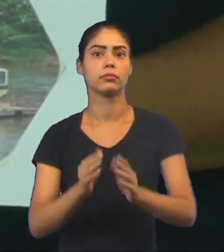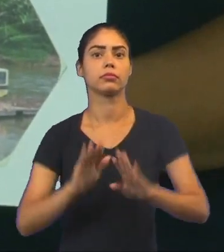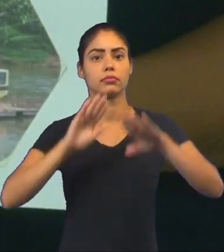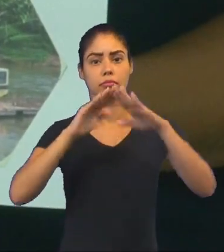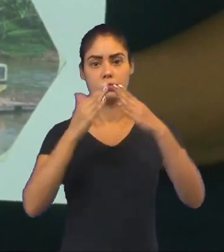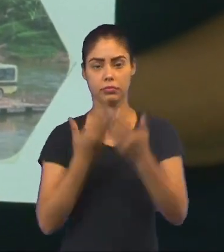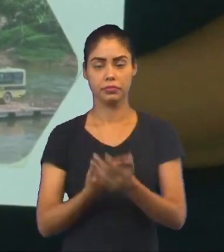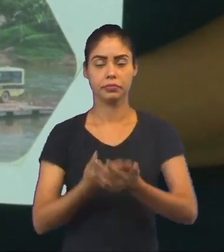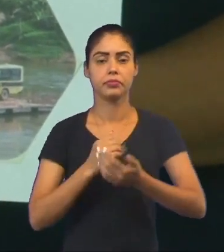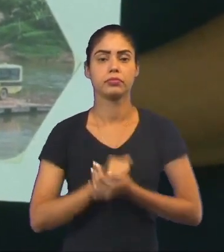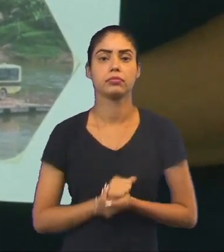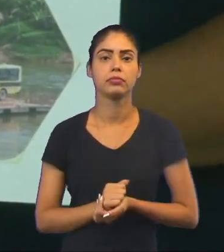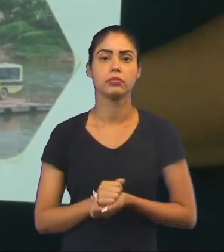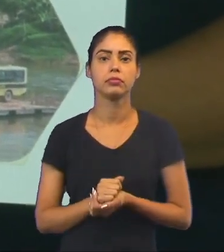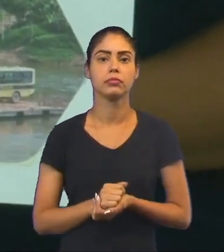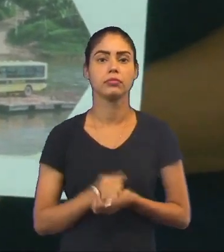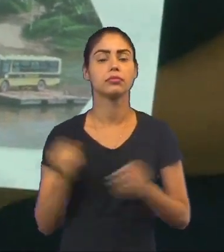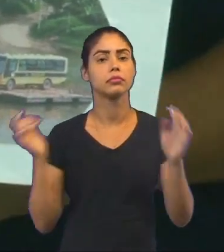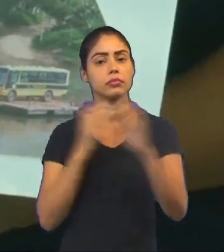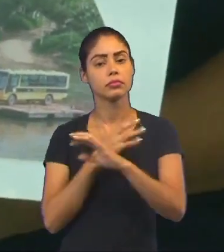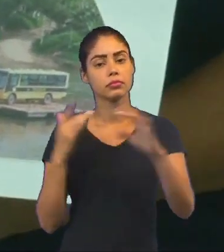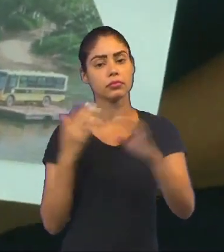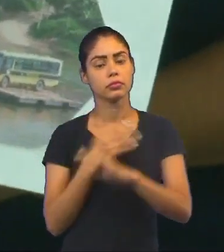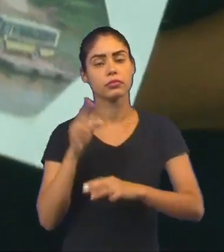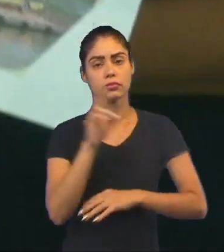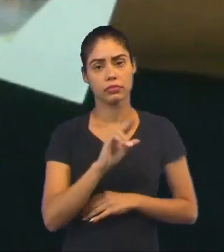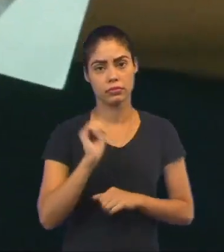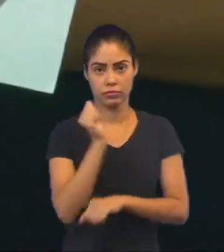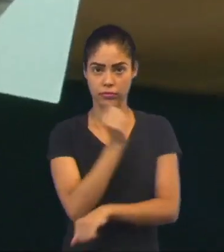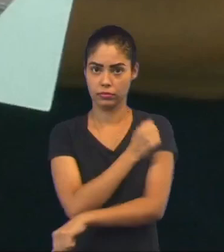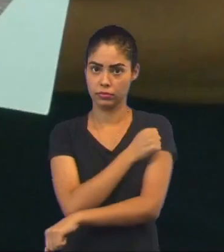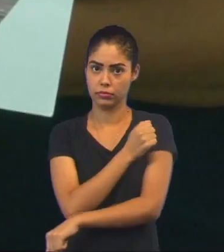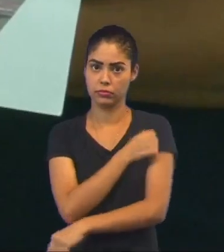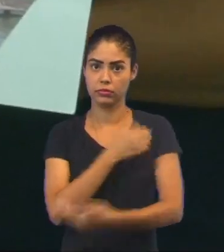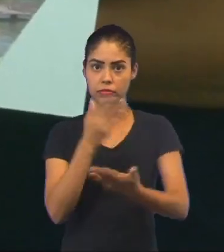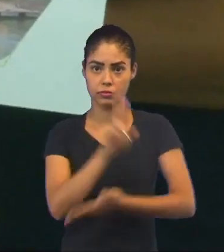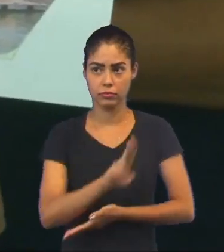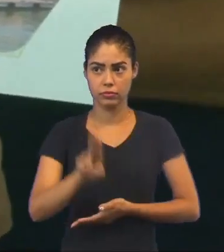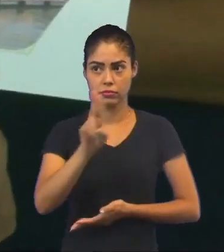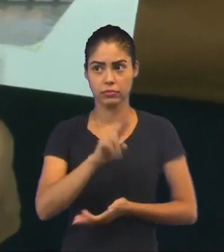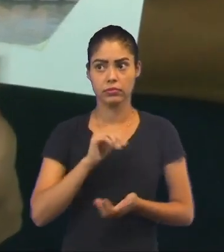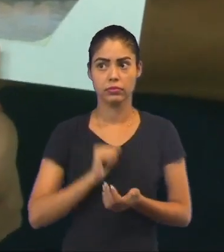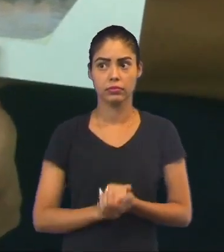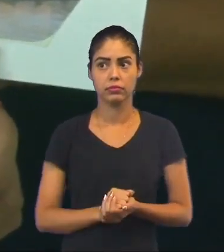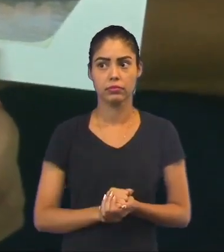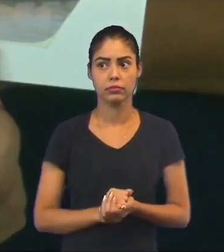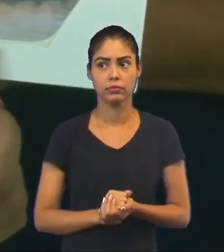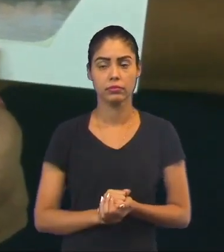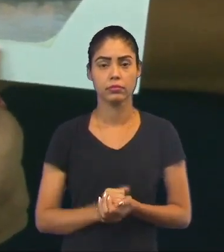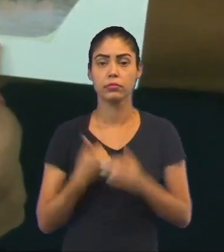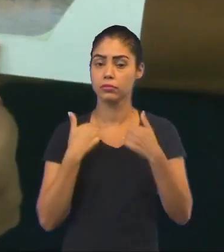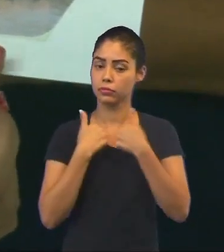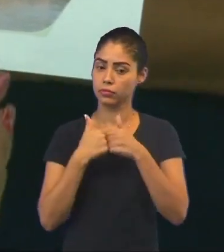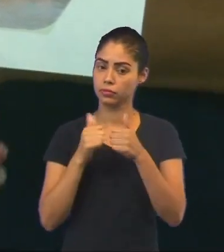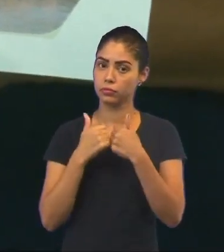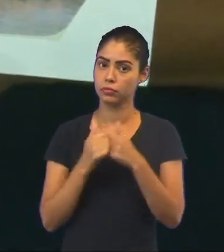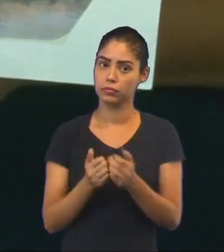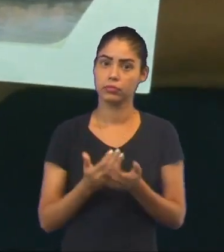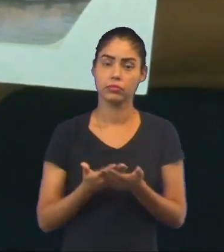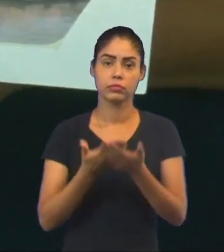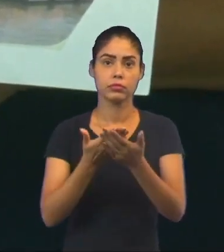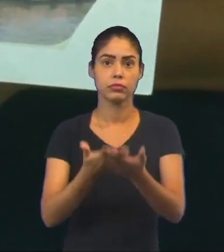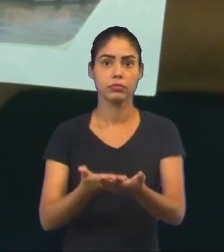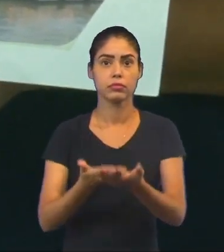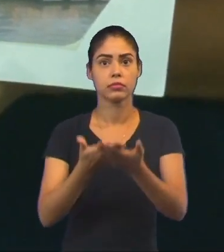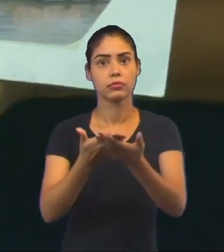escola. Então, o meio de transporte que esses alunos utilizam é o que? Utiliza um ônibus para até